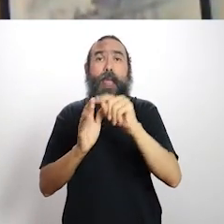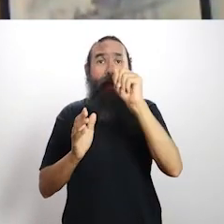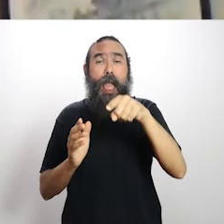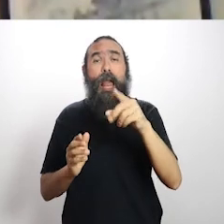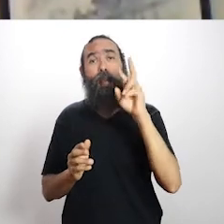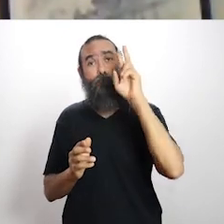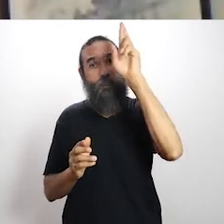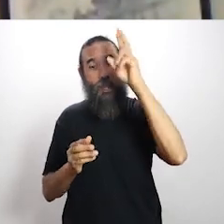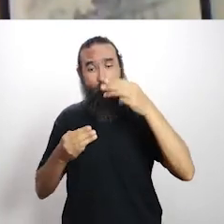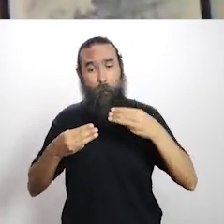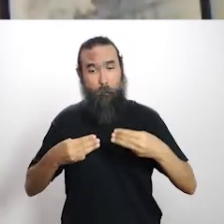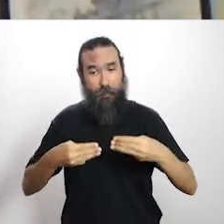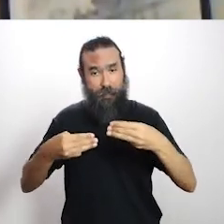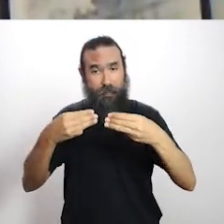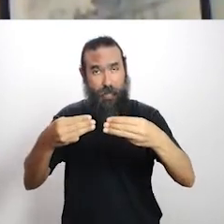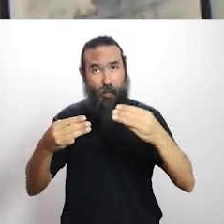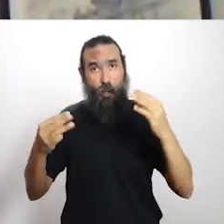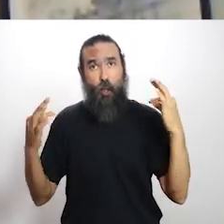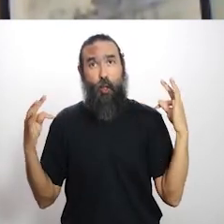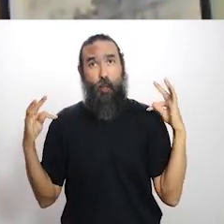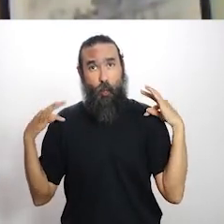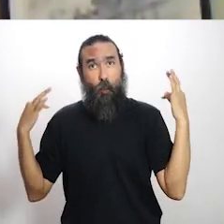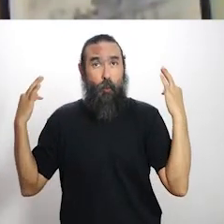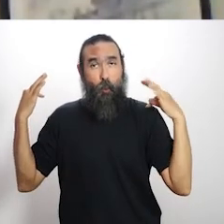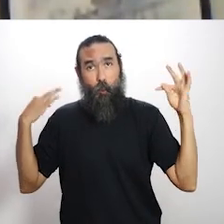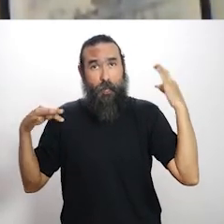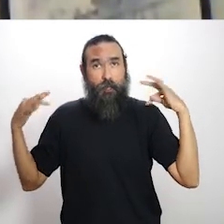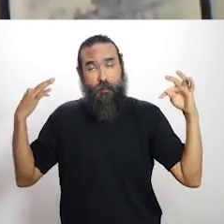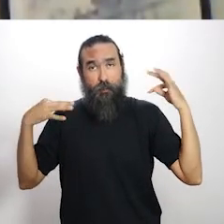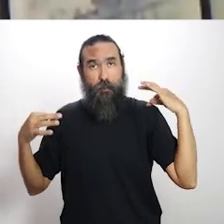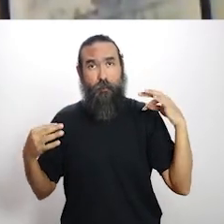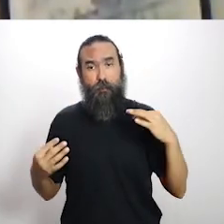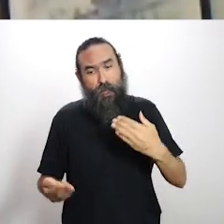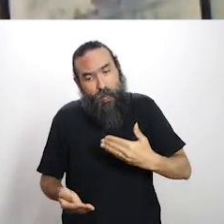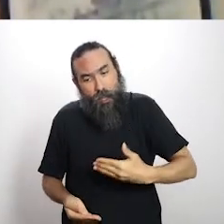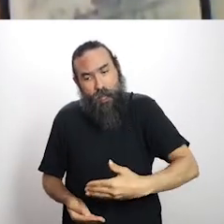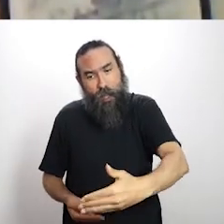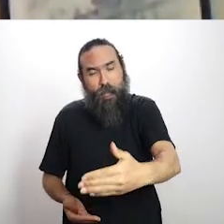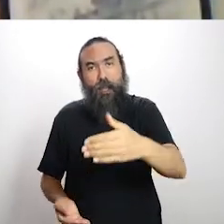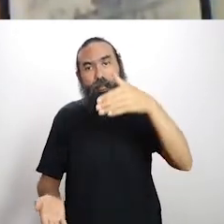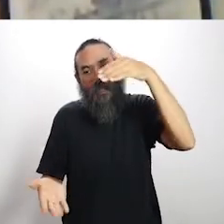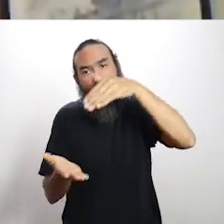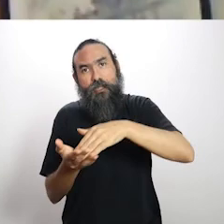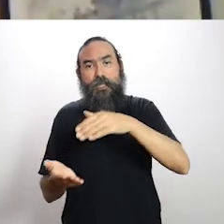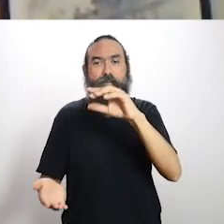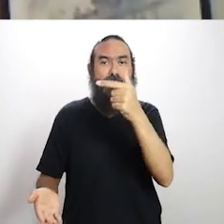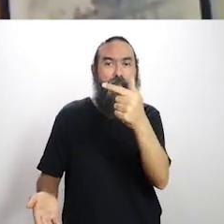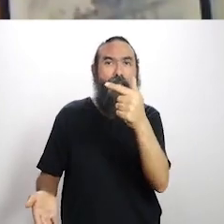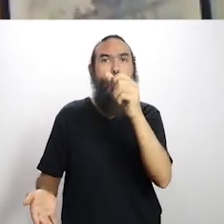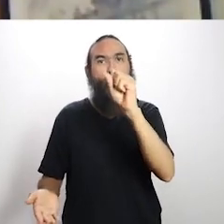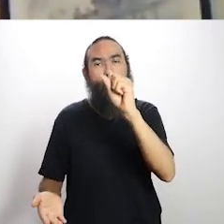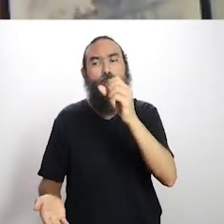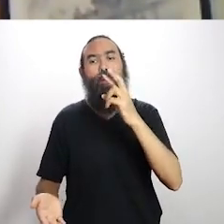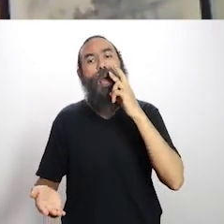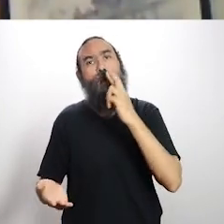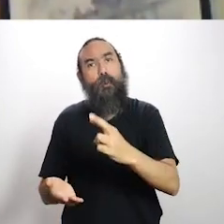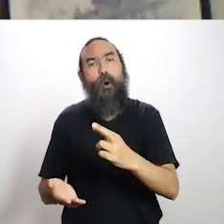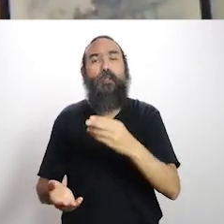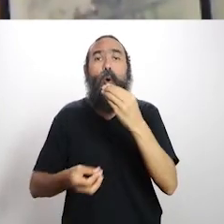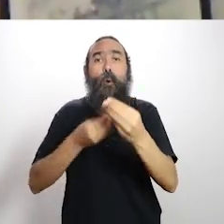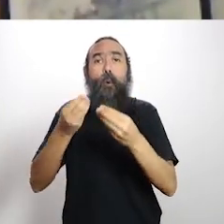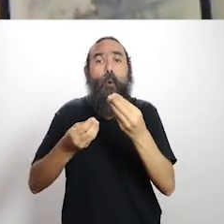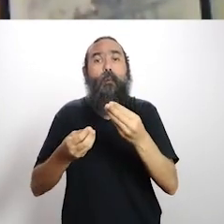de escuta eu cheguei a acompanhá-la em algumas webconferências que ela fica a quatro horas até a